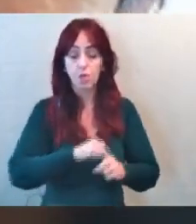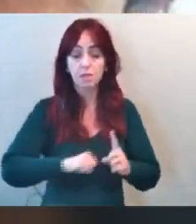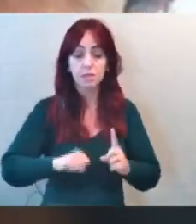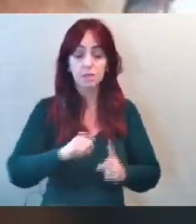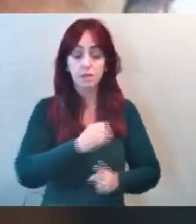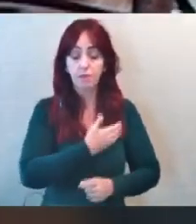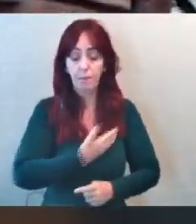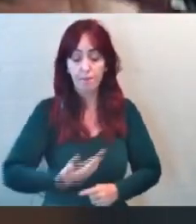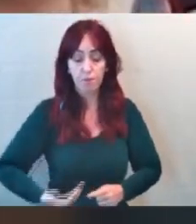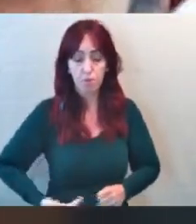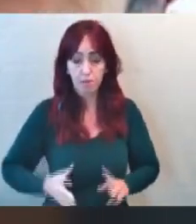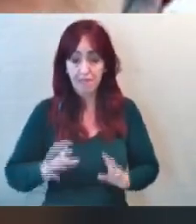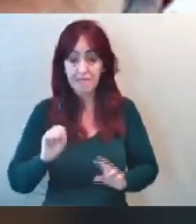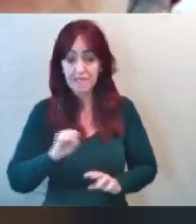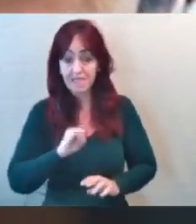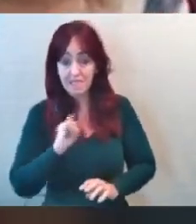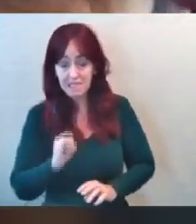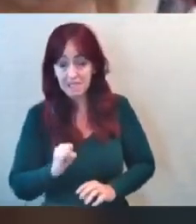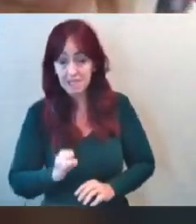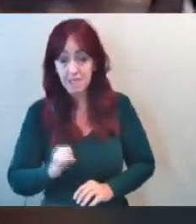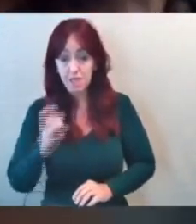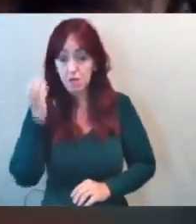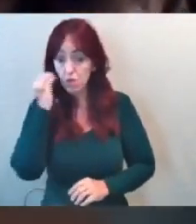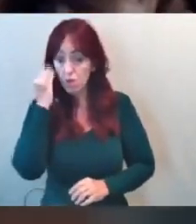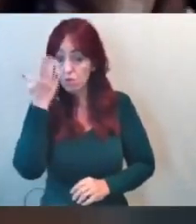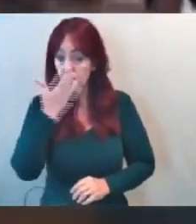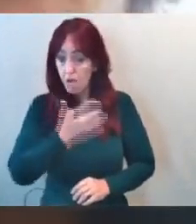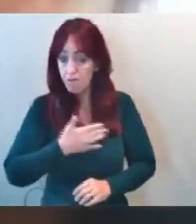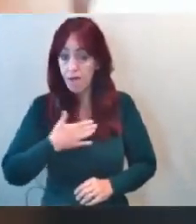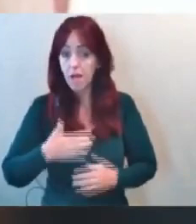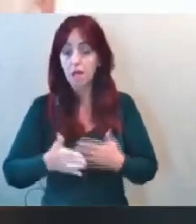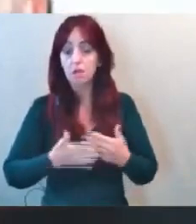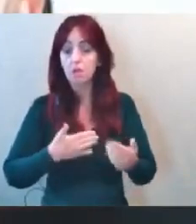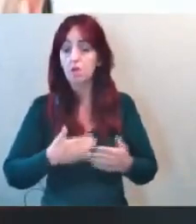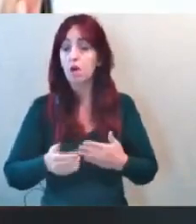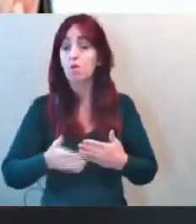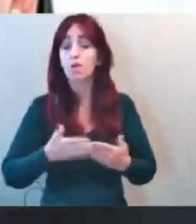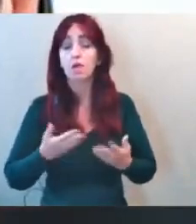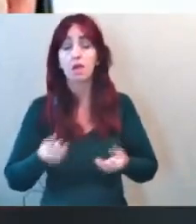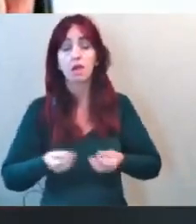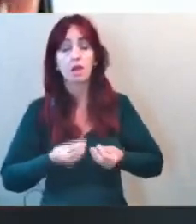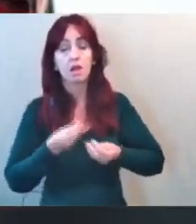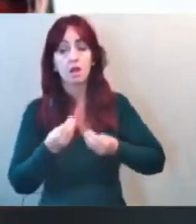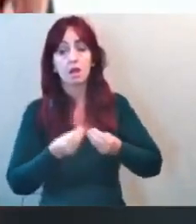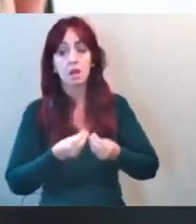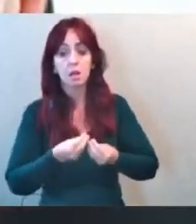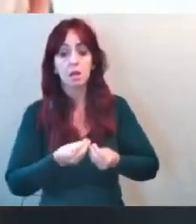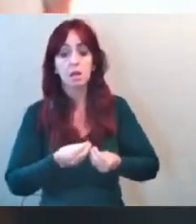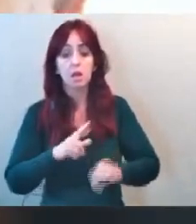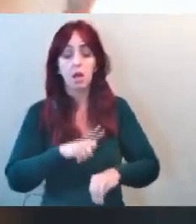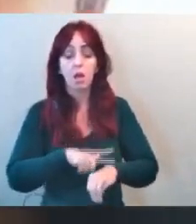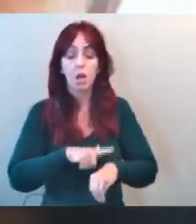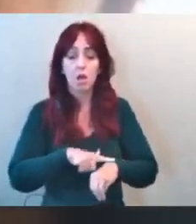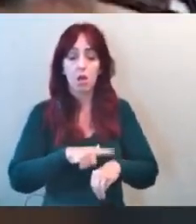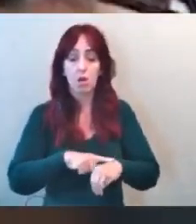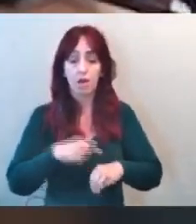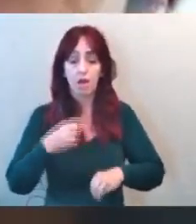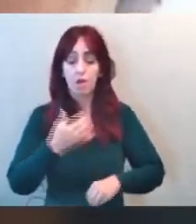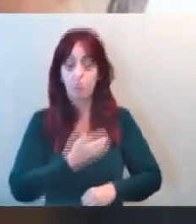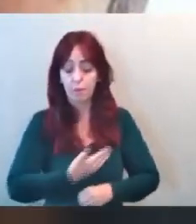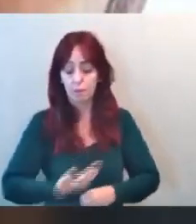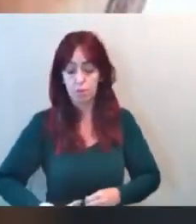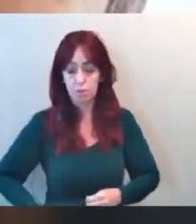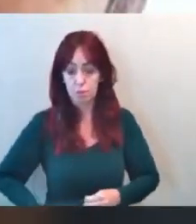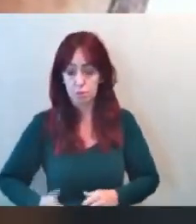pública e, se comprovado qualquer lesão ao erário público,